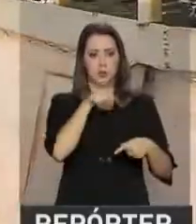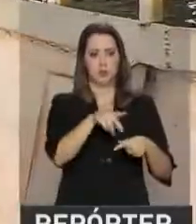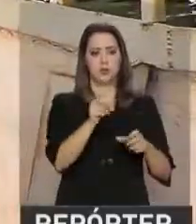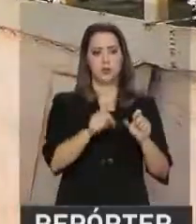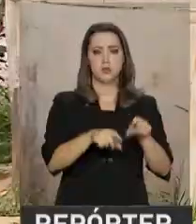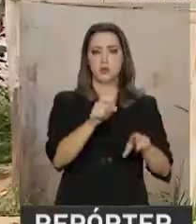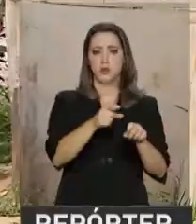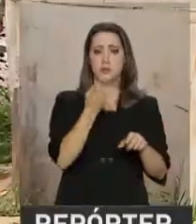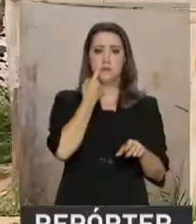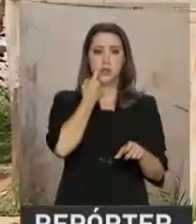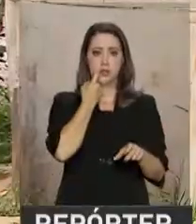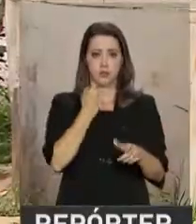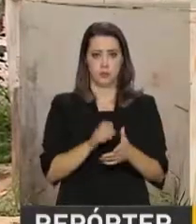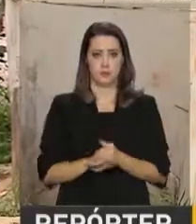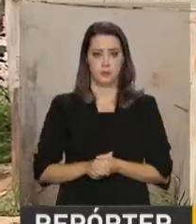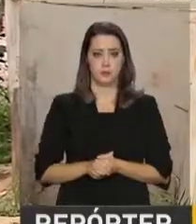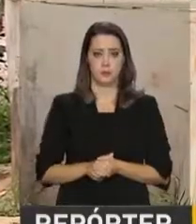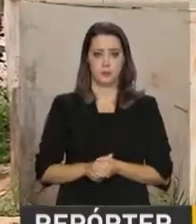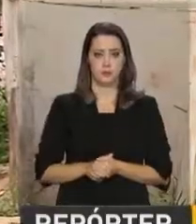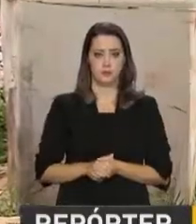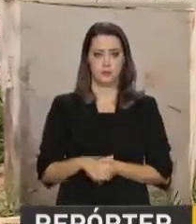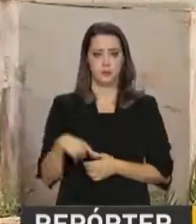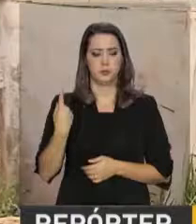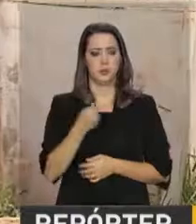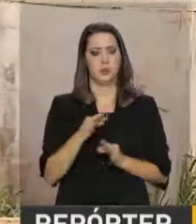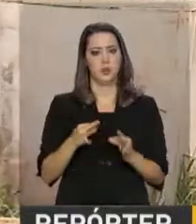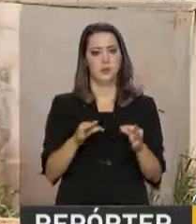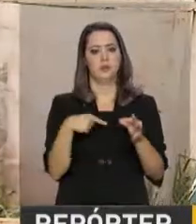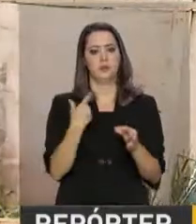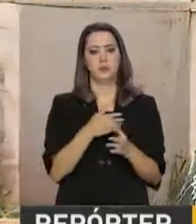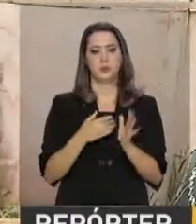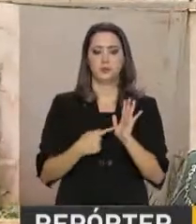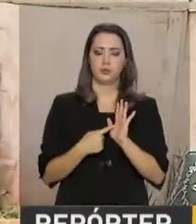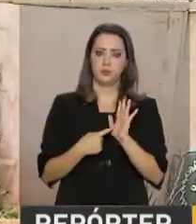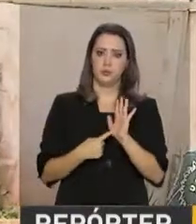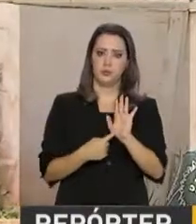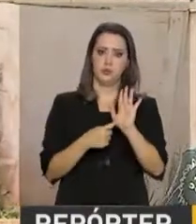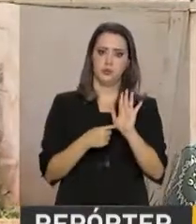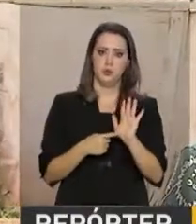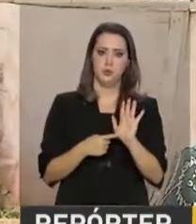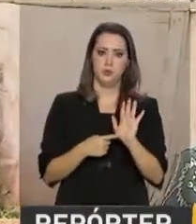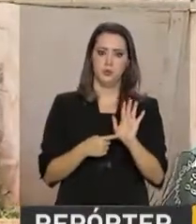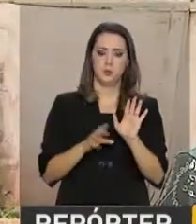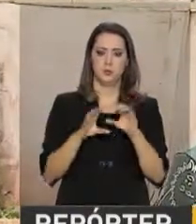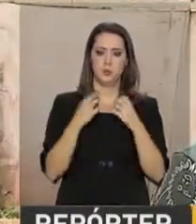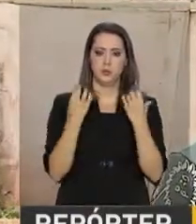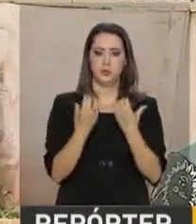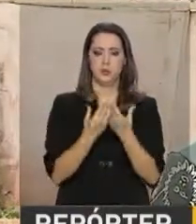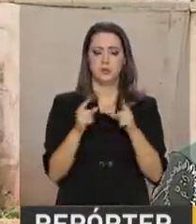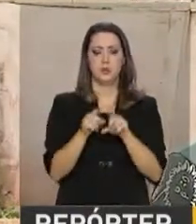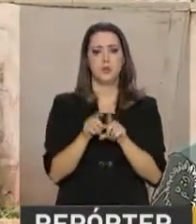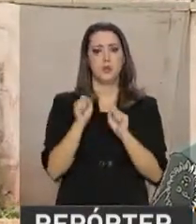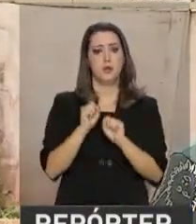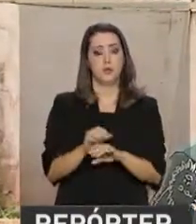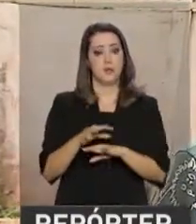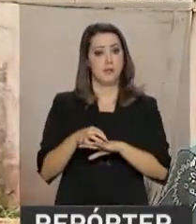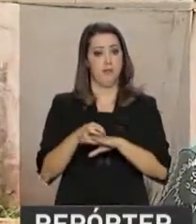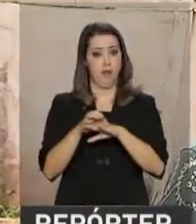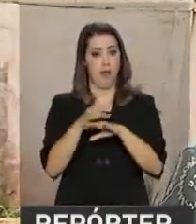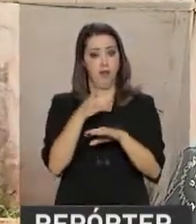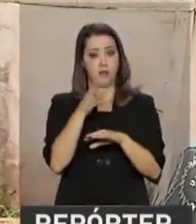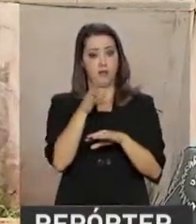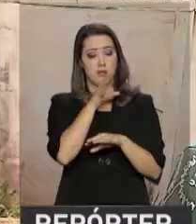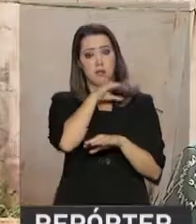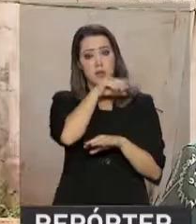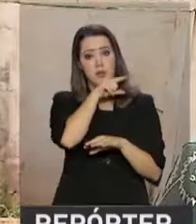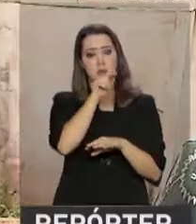tilápias tem uma tecnologia que nós queremos mostrar para a comunidade que é possível a produção de proteína animal de alta qualidade